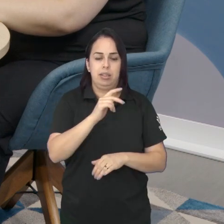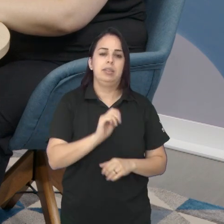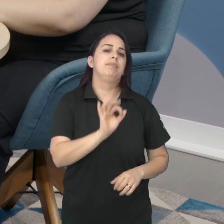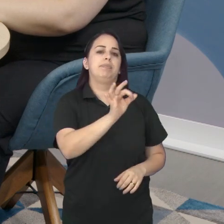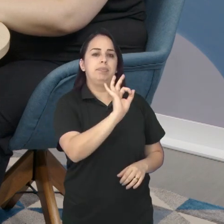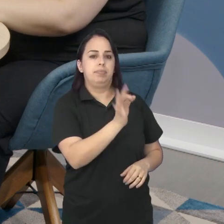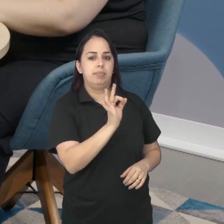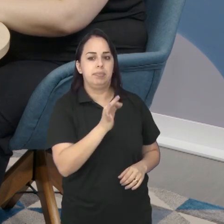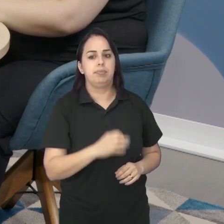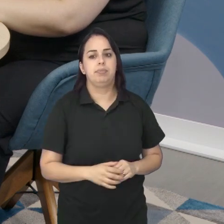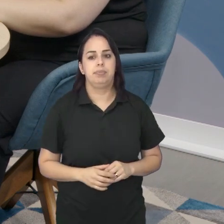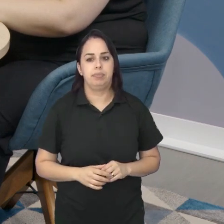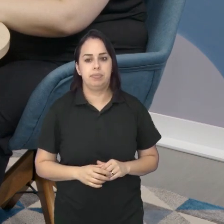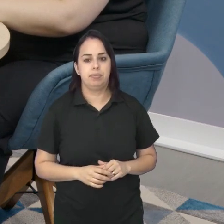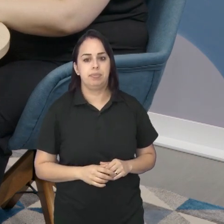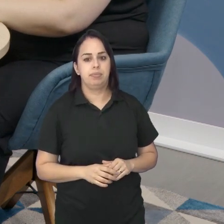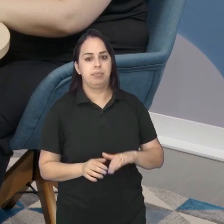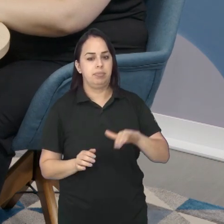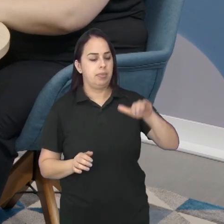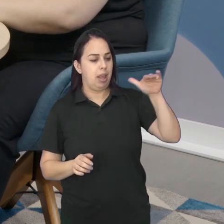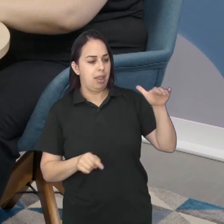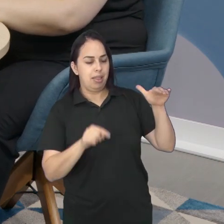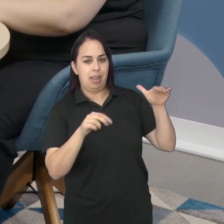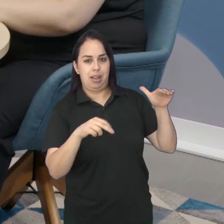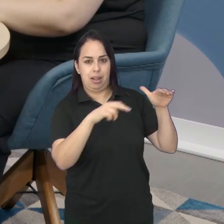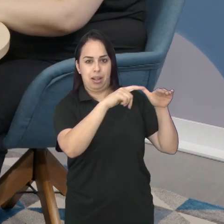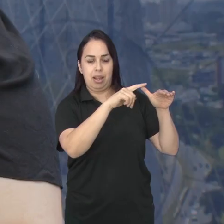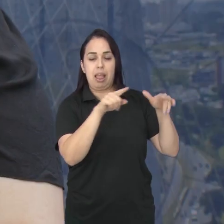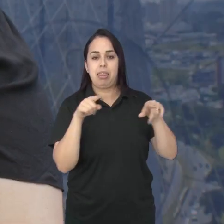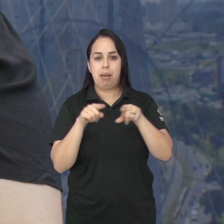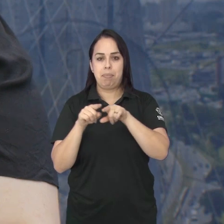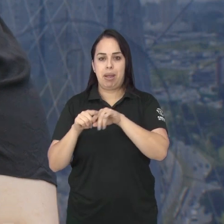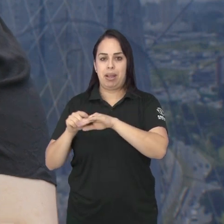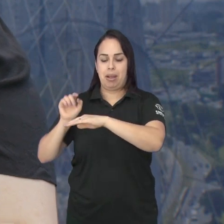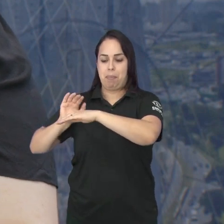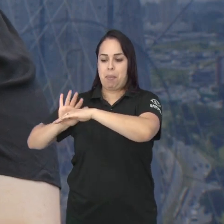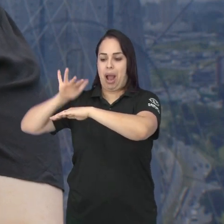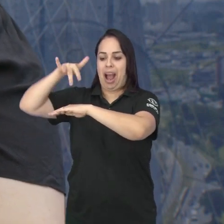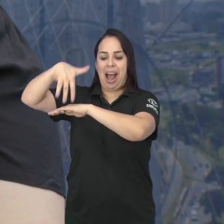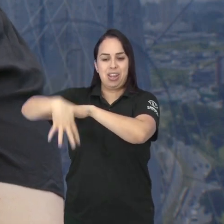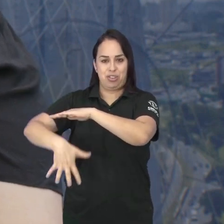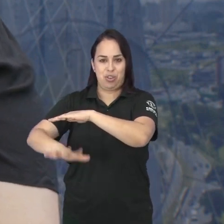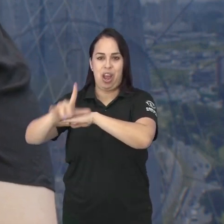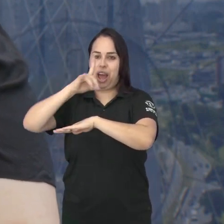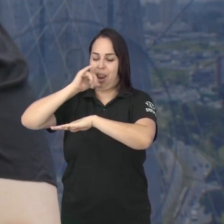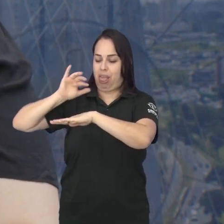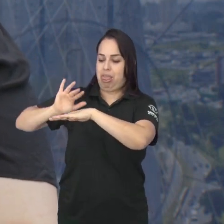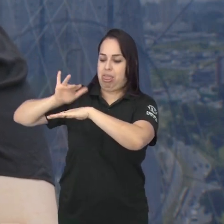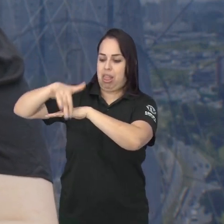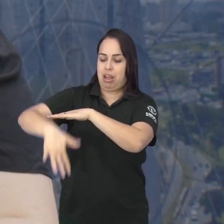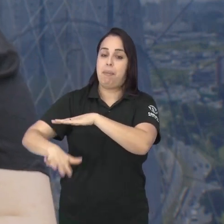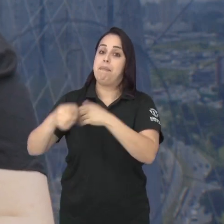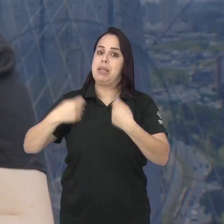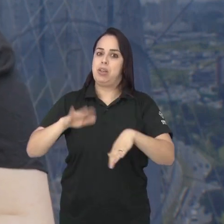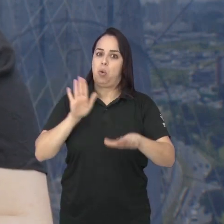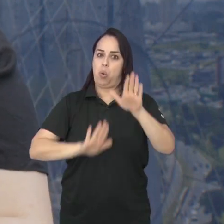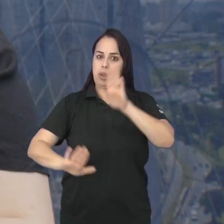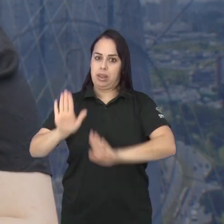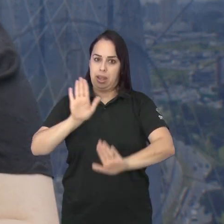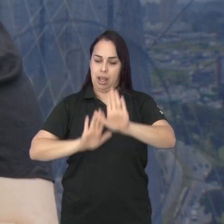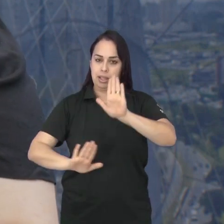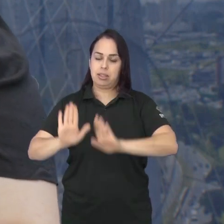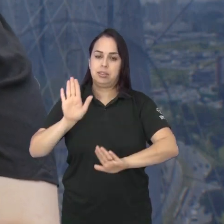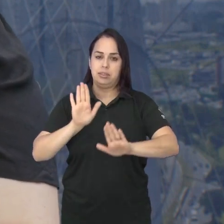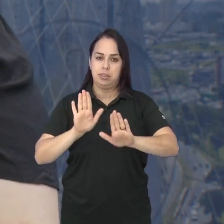esses cuidados, não é mesmo? Exato. Tanto a montanha como cachoeiras, a gente precisa tomar um pouco de cuidado,